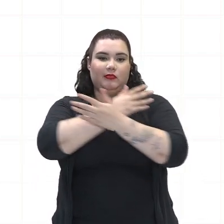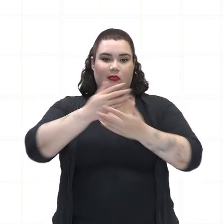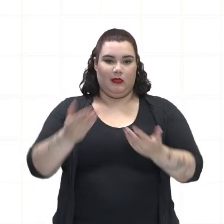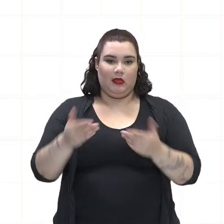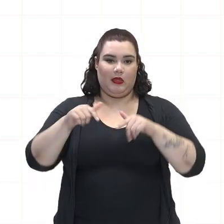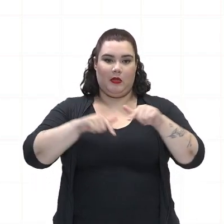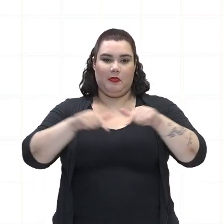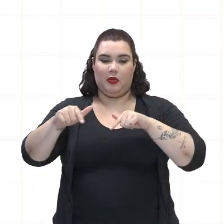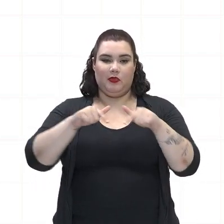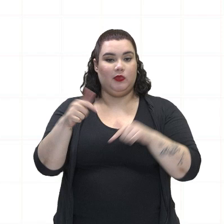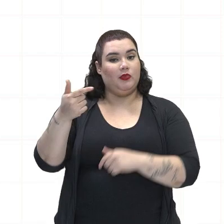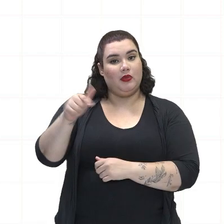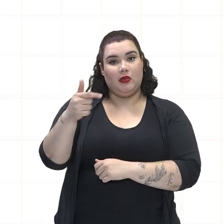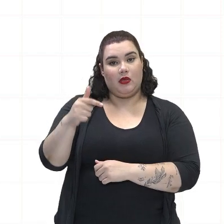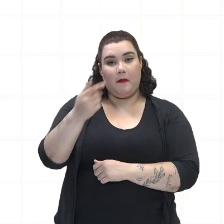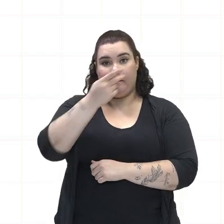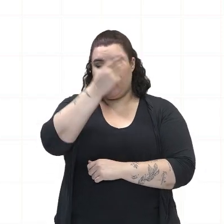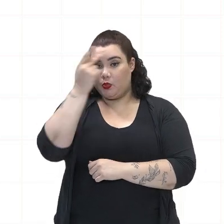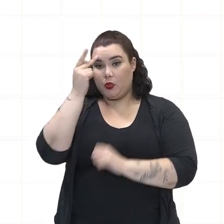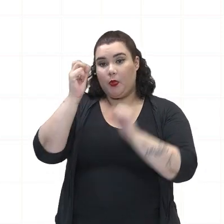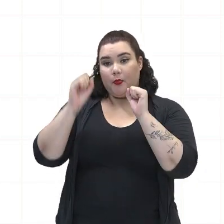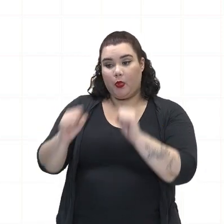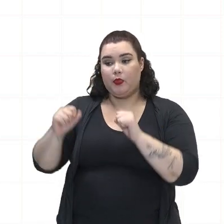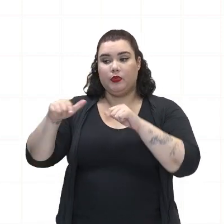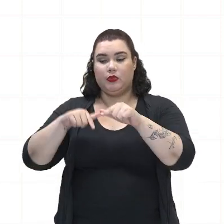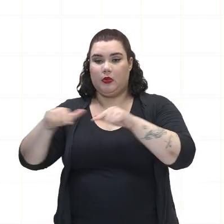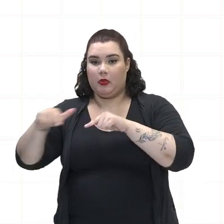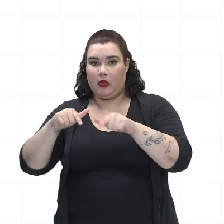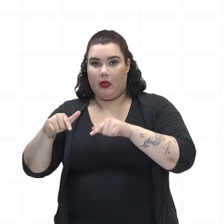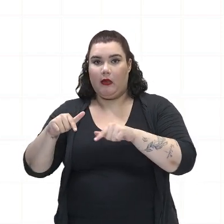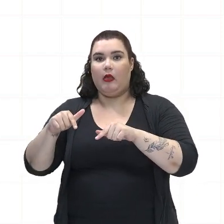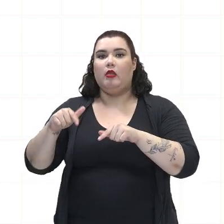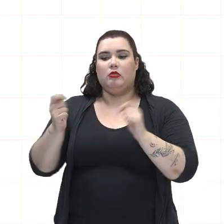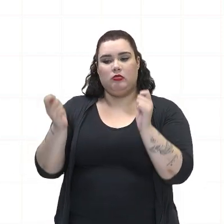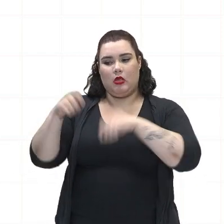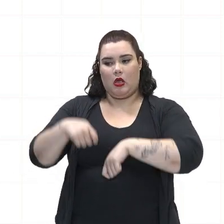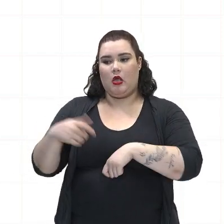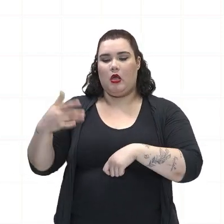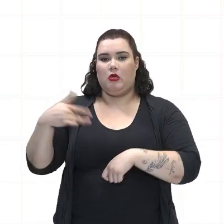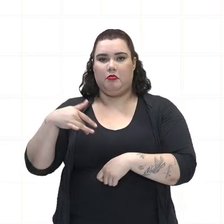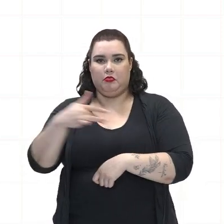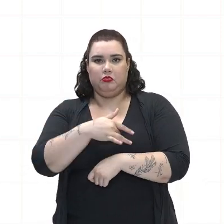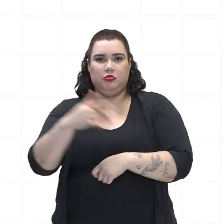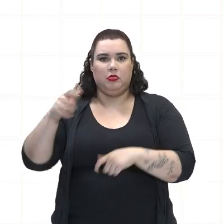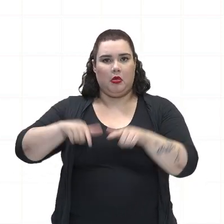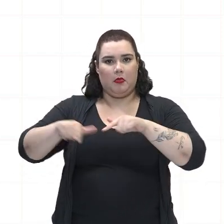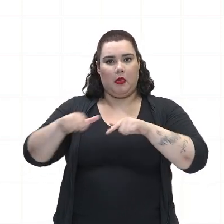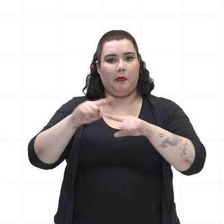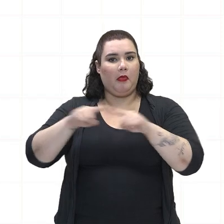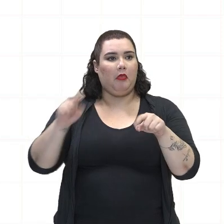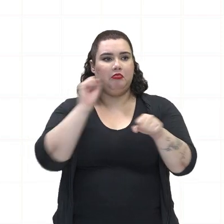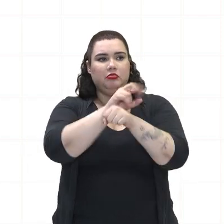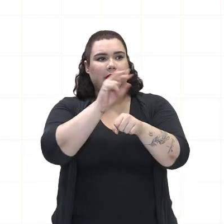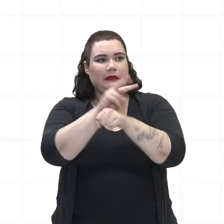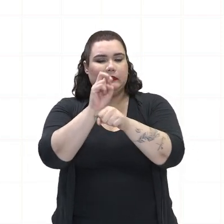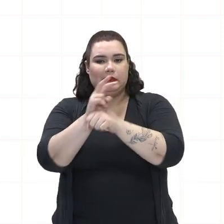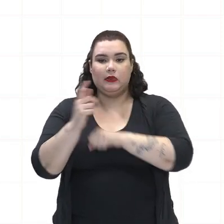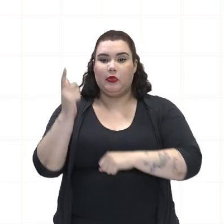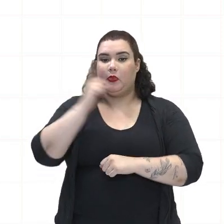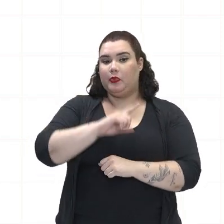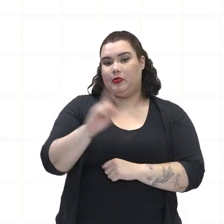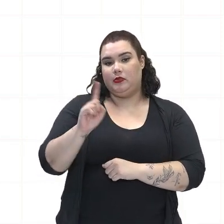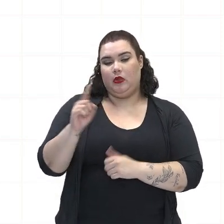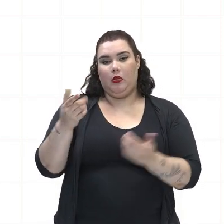Quando uma pessoa que pode trabalhar, que consegue trabalhar, não consegue ser contratada por nenhum lugar, né? E a gente tem problemas de